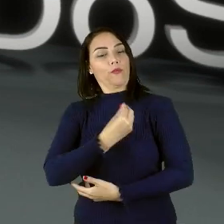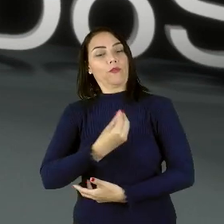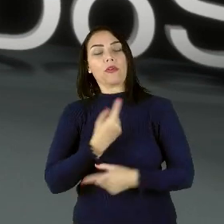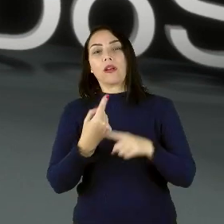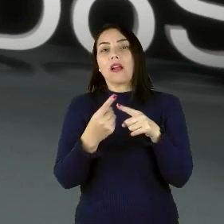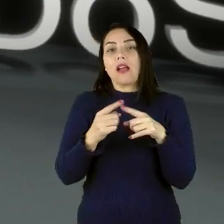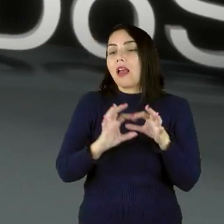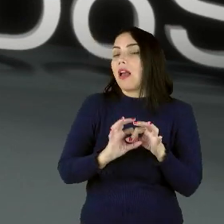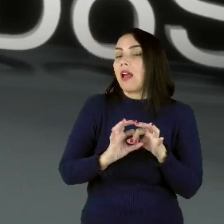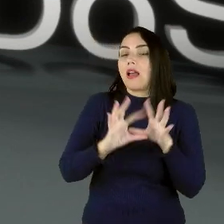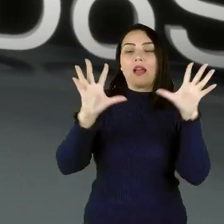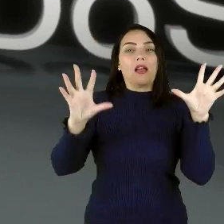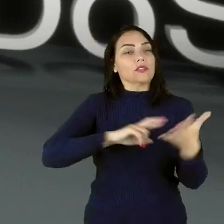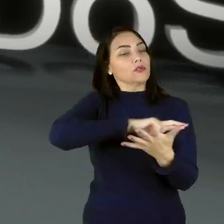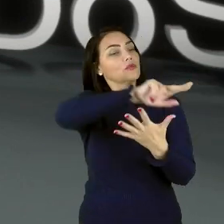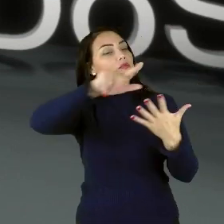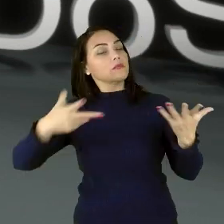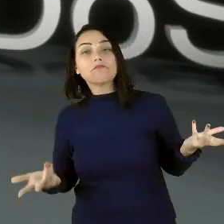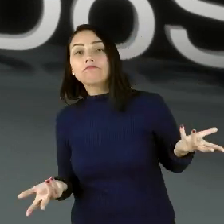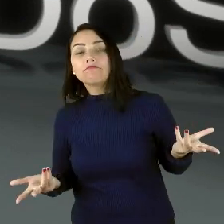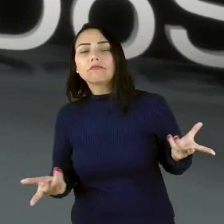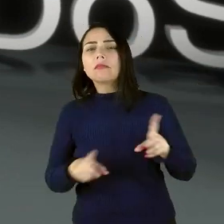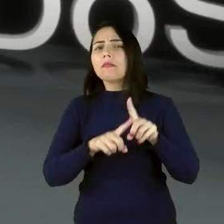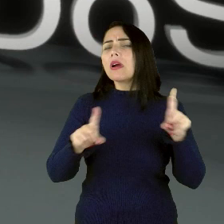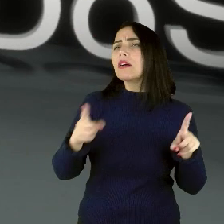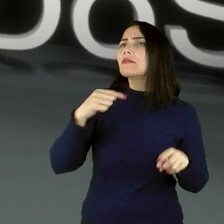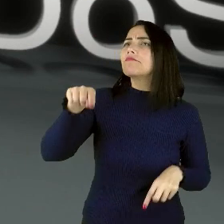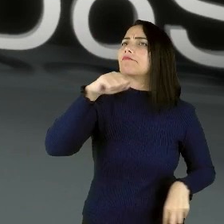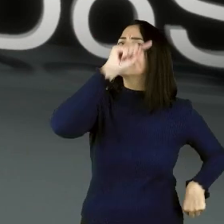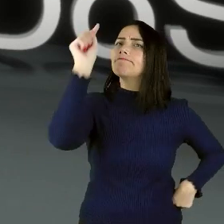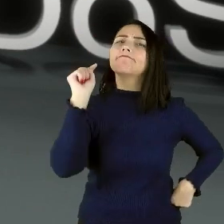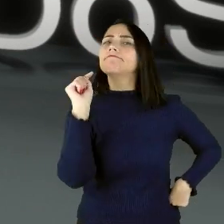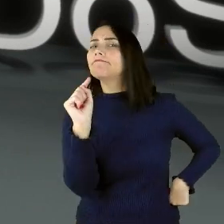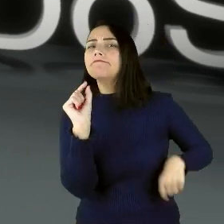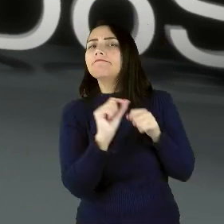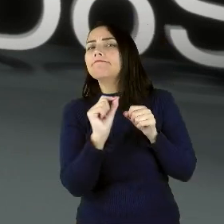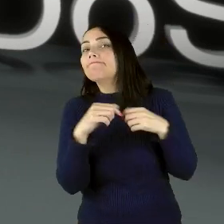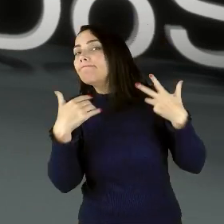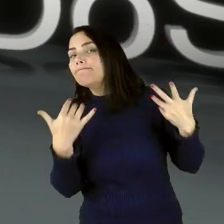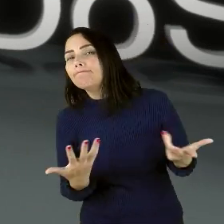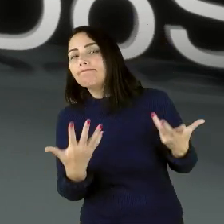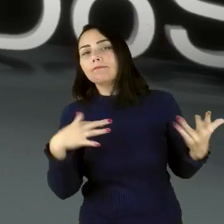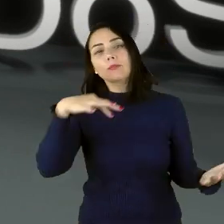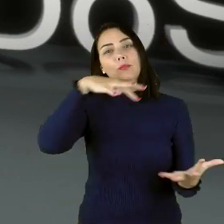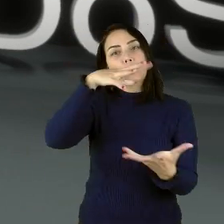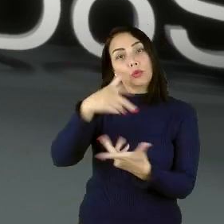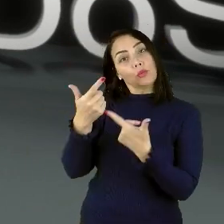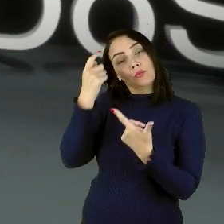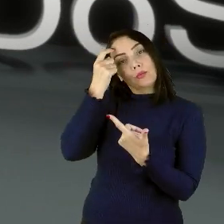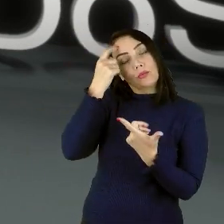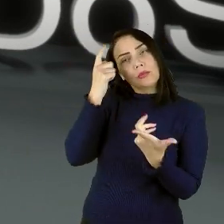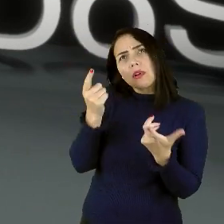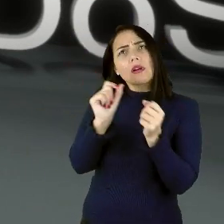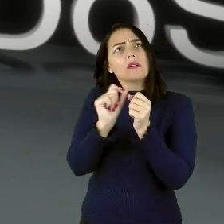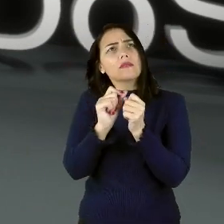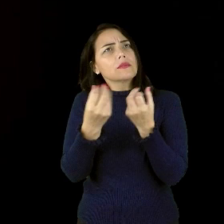muito aberto às diferenças. Mas o que podemos fazer para que sejamos global thinkers? O que